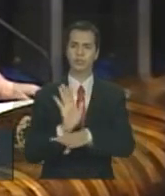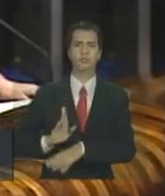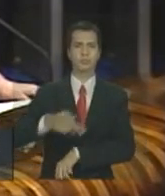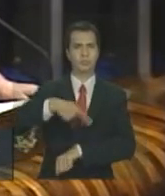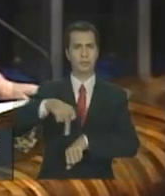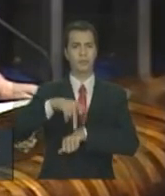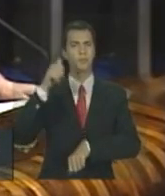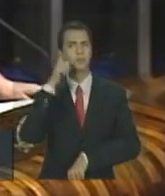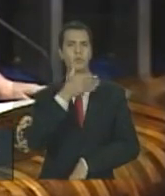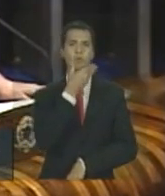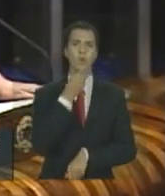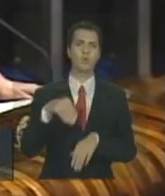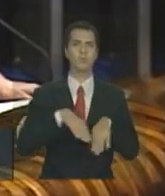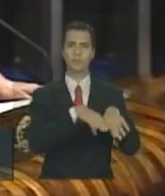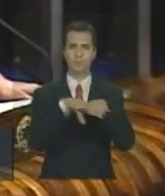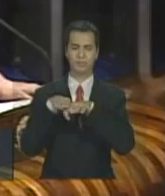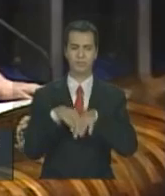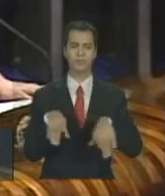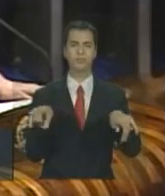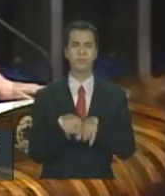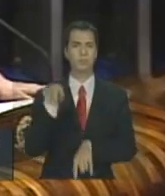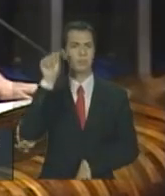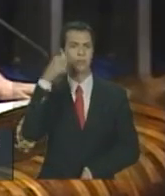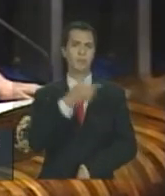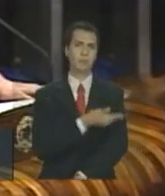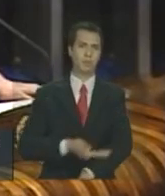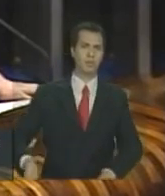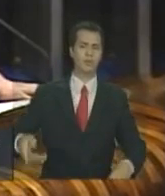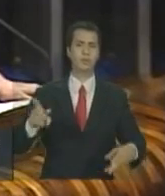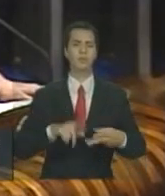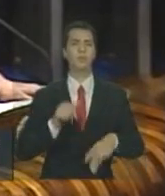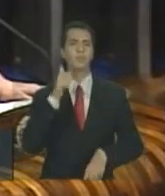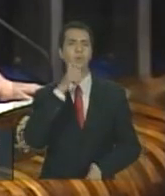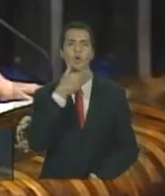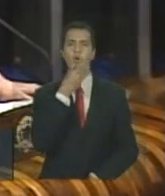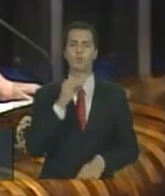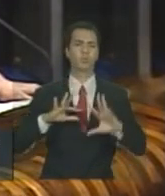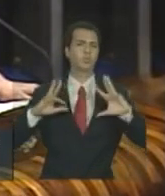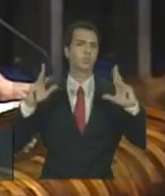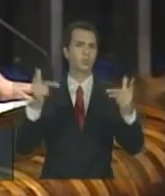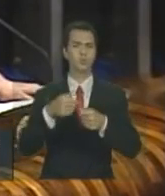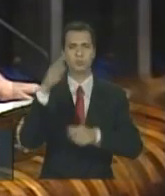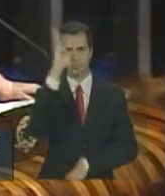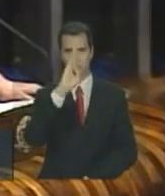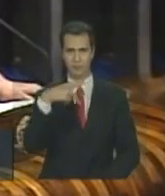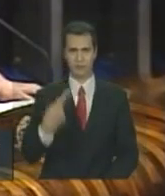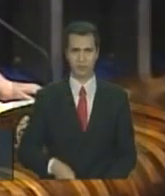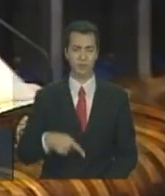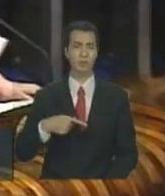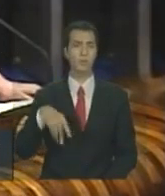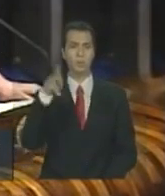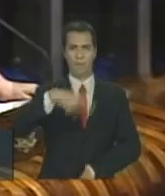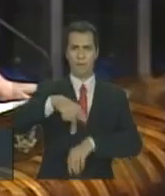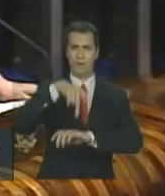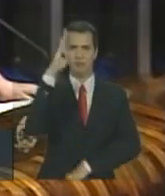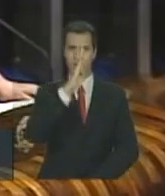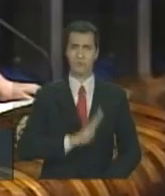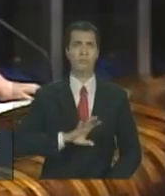mulheres e homens, de todas as cores e raças, entre brasileiros e brasileiras, das diferentes regiões do